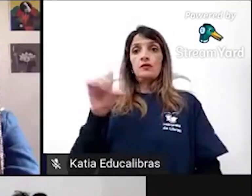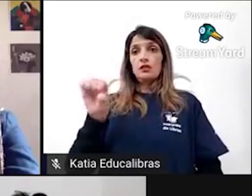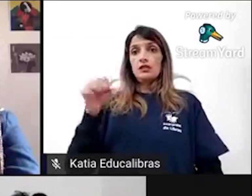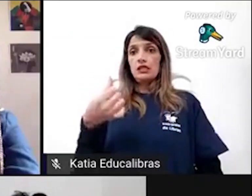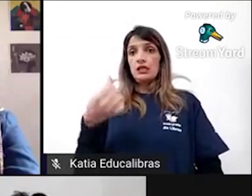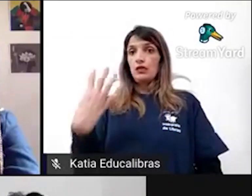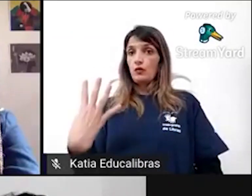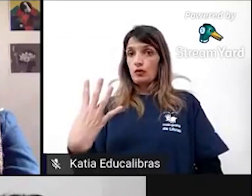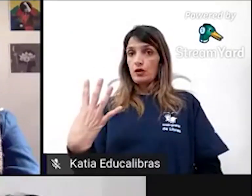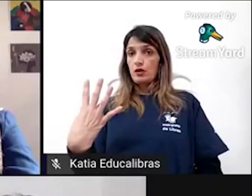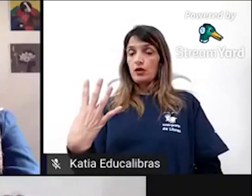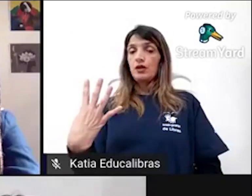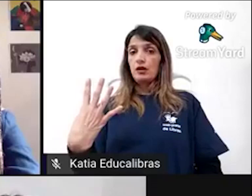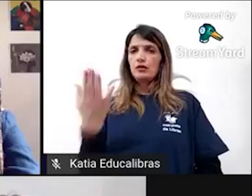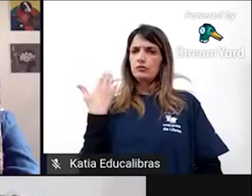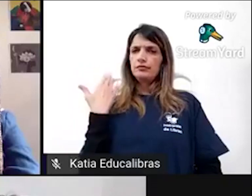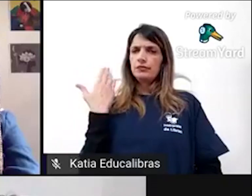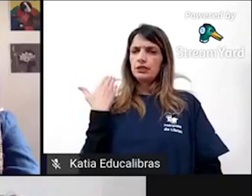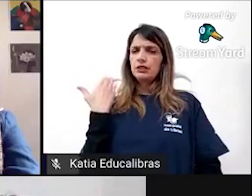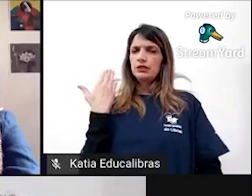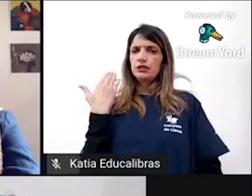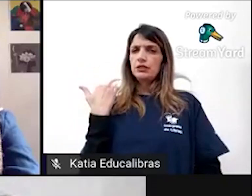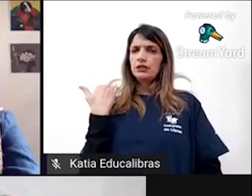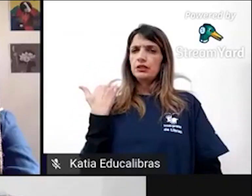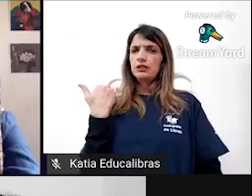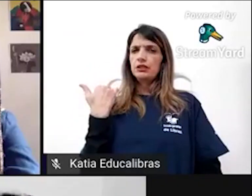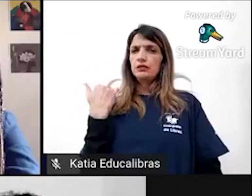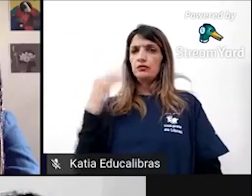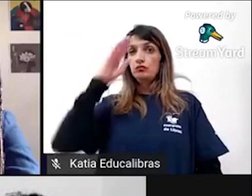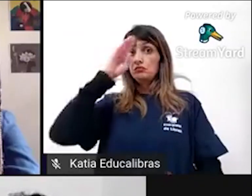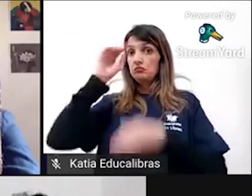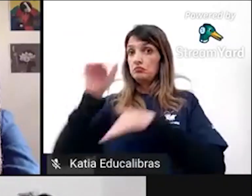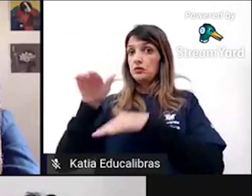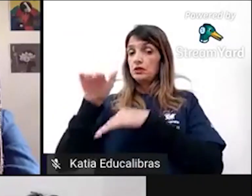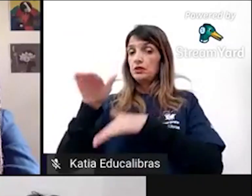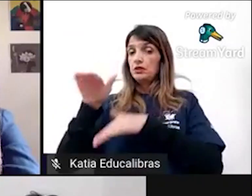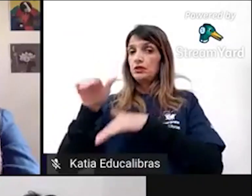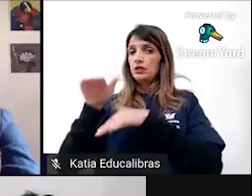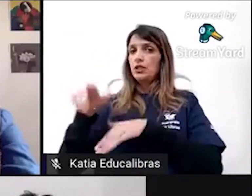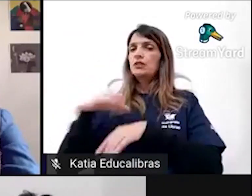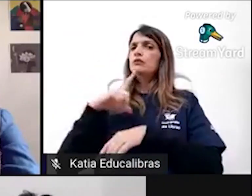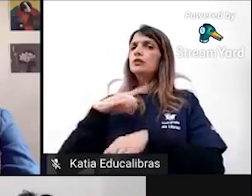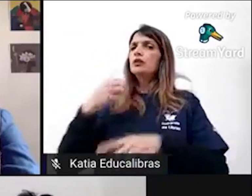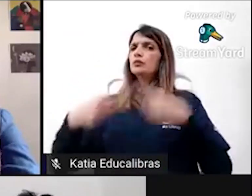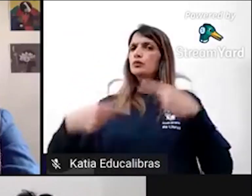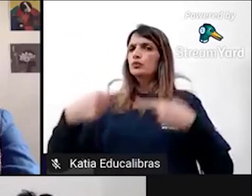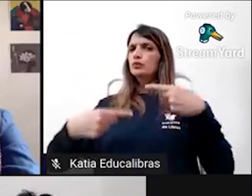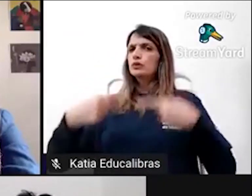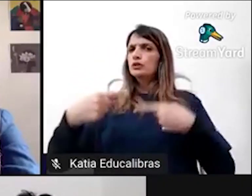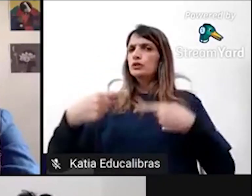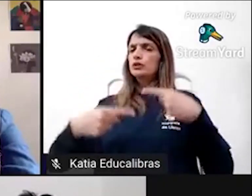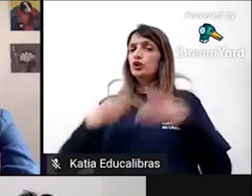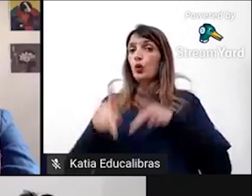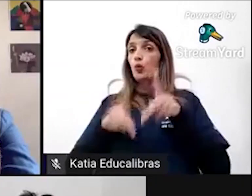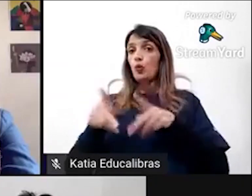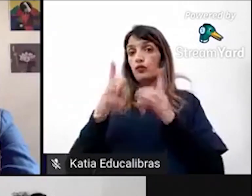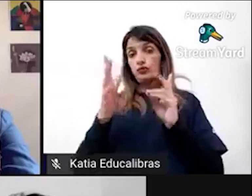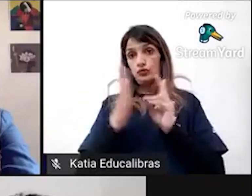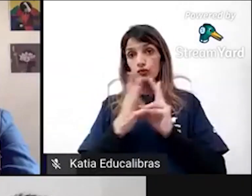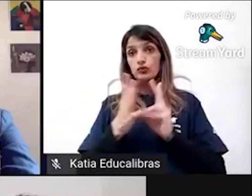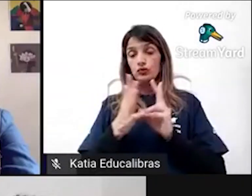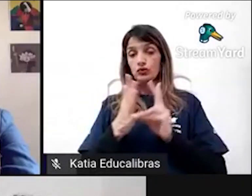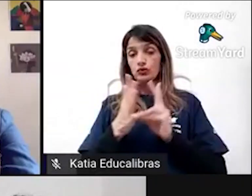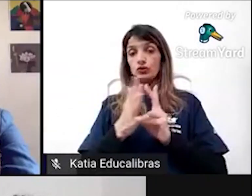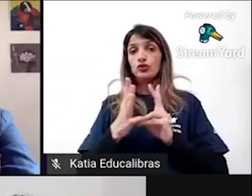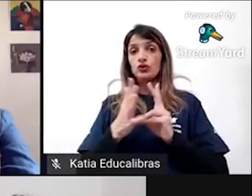E nessa época, os militares desenvolveram uma política para os povos indígenas que